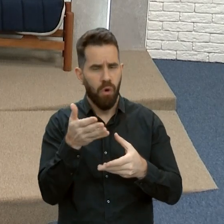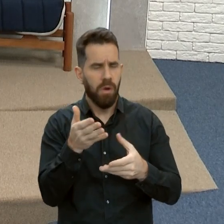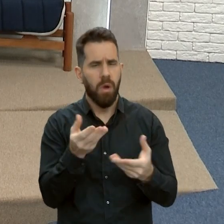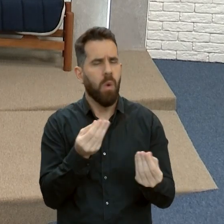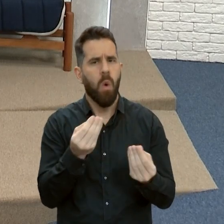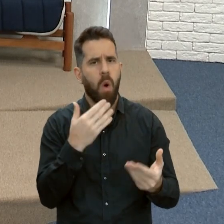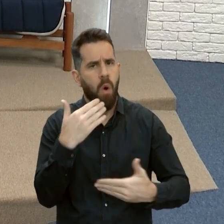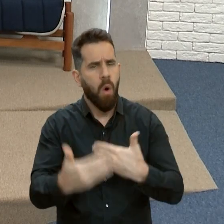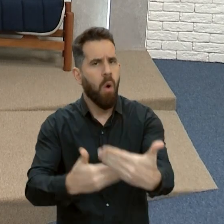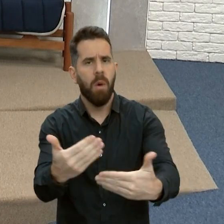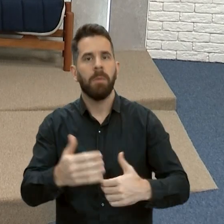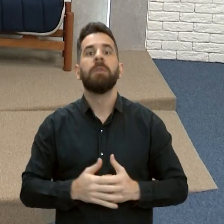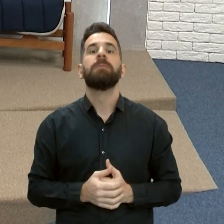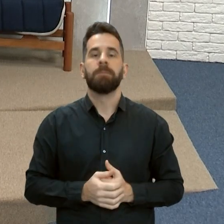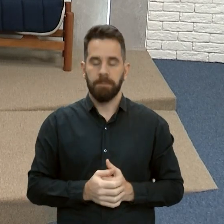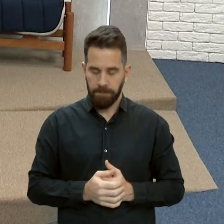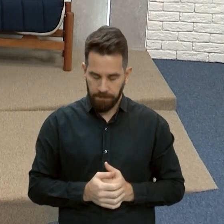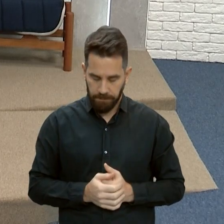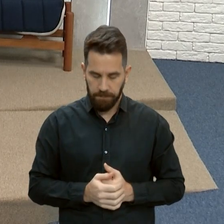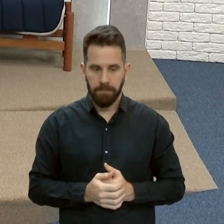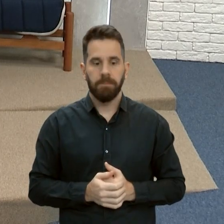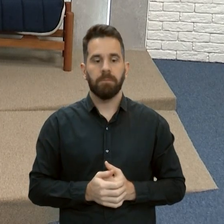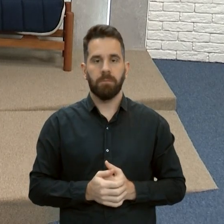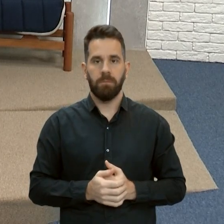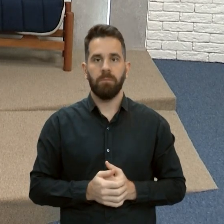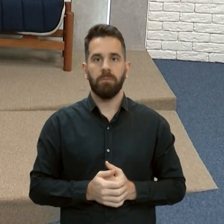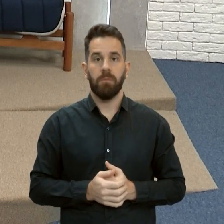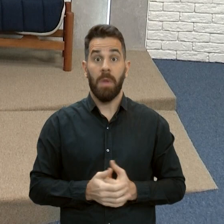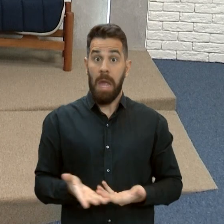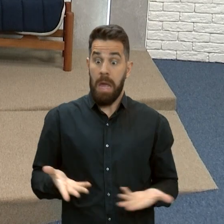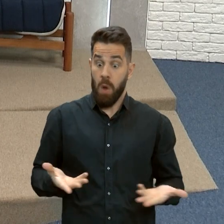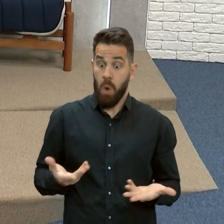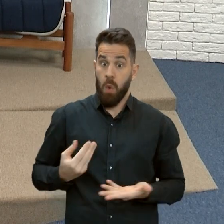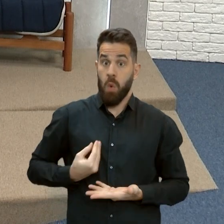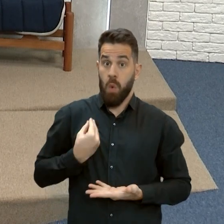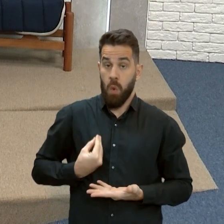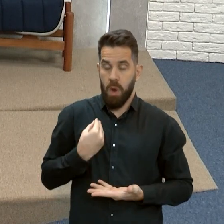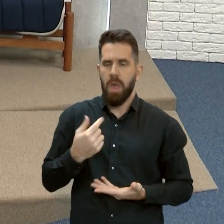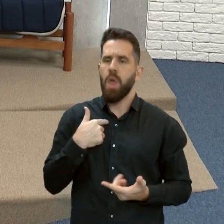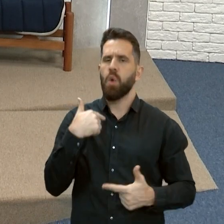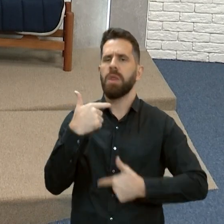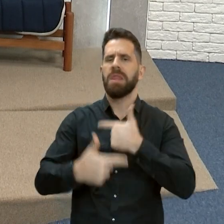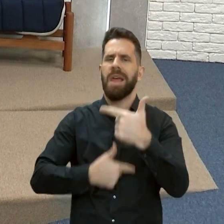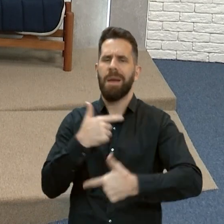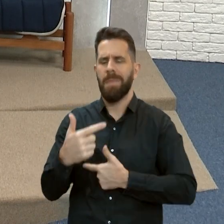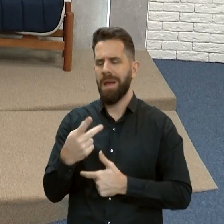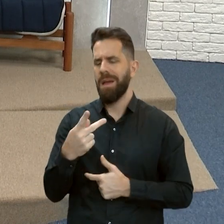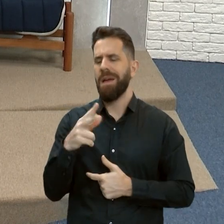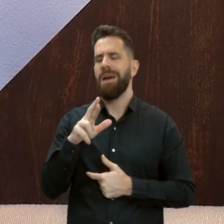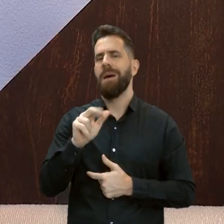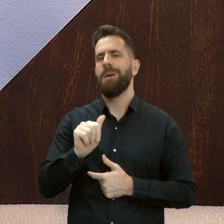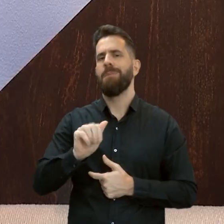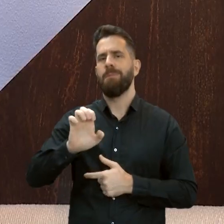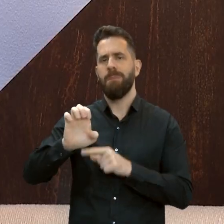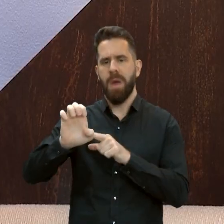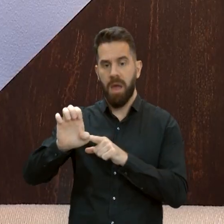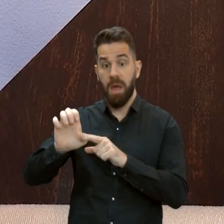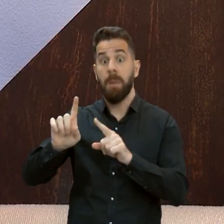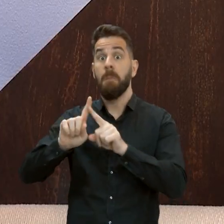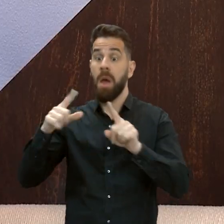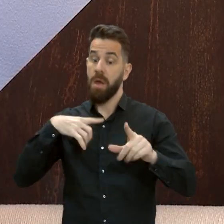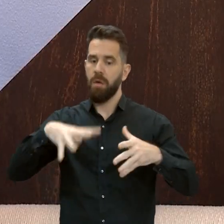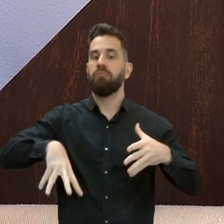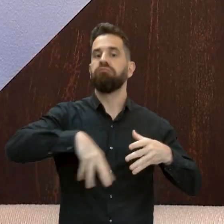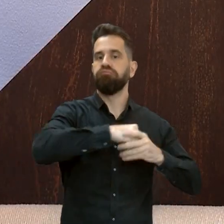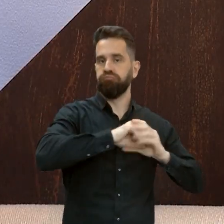Atualmente, eu estou trabalhando, né, atuando na PRAE, mas eu integro a Comissão de Verificação da Condição de